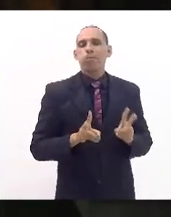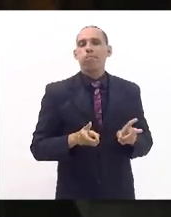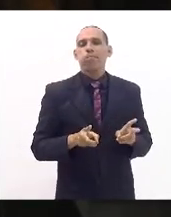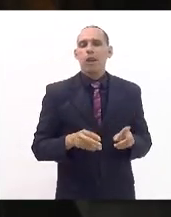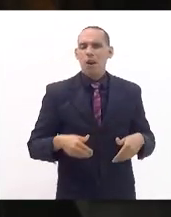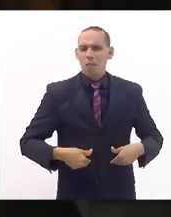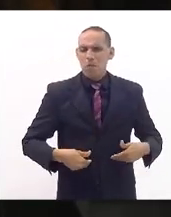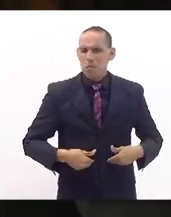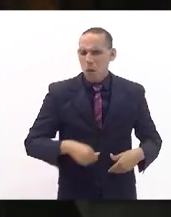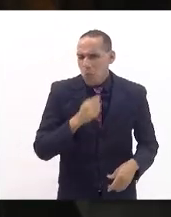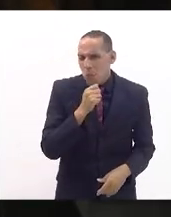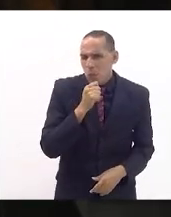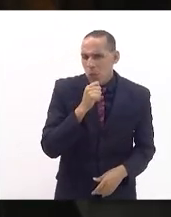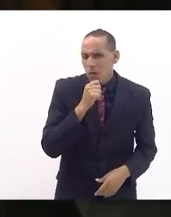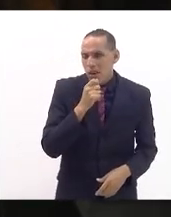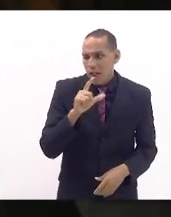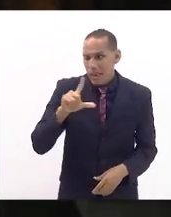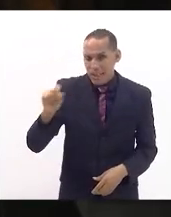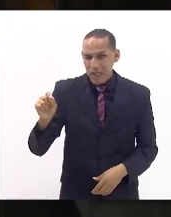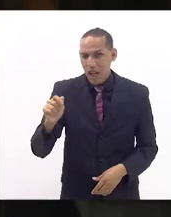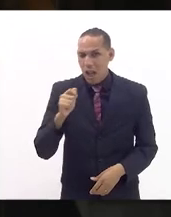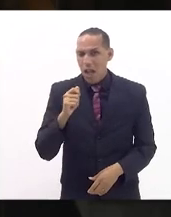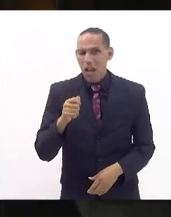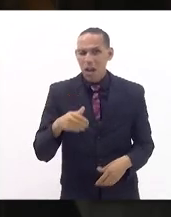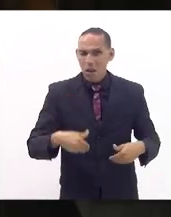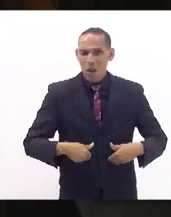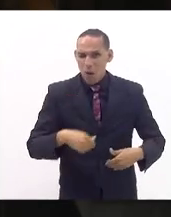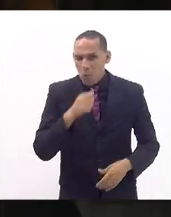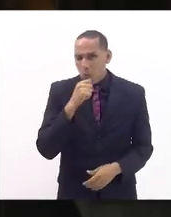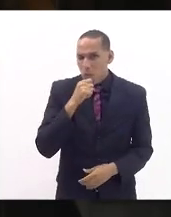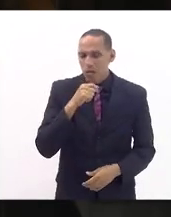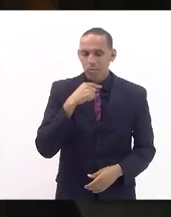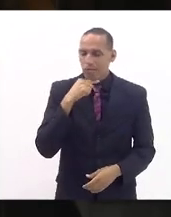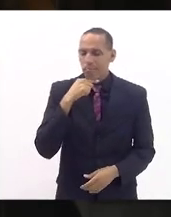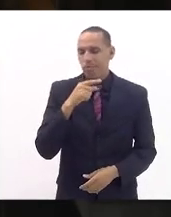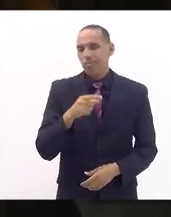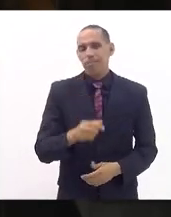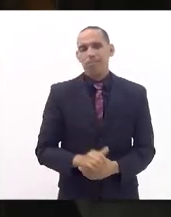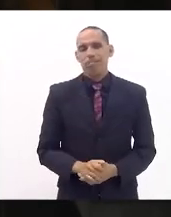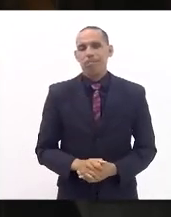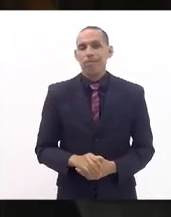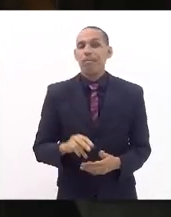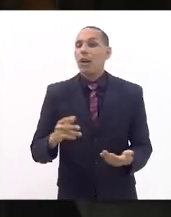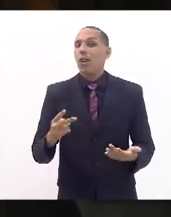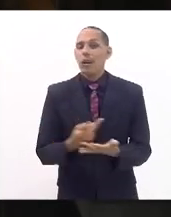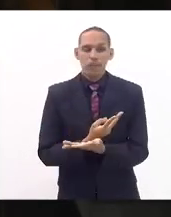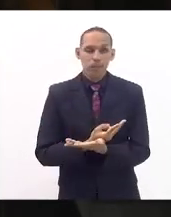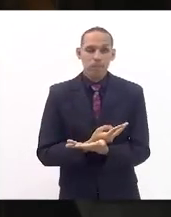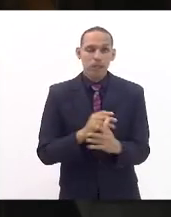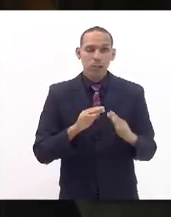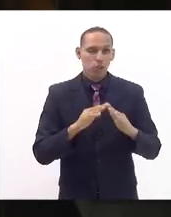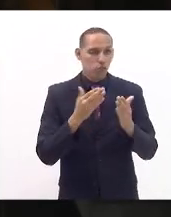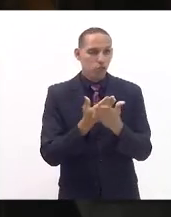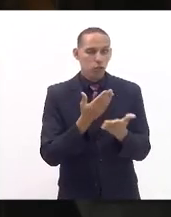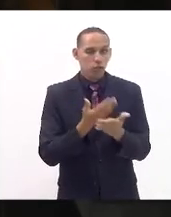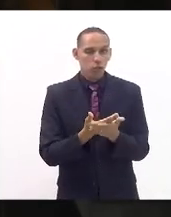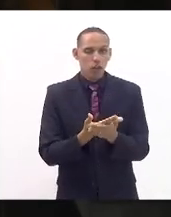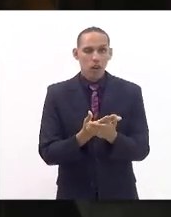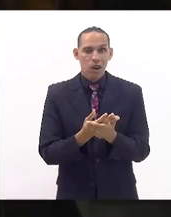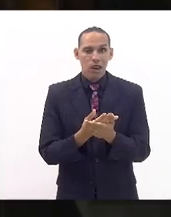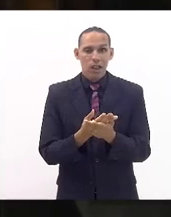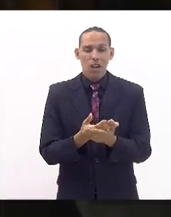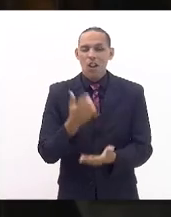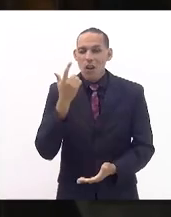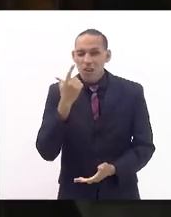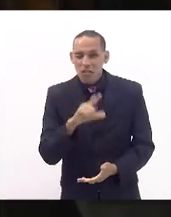fome e vai sair da escola também sem fome. O resultado disso é que as escolas não têm conseguido garantir